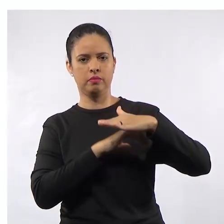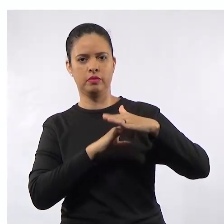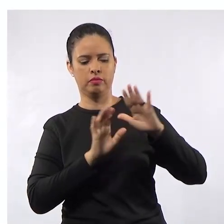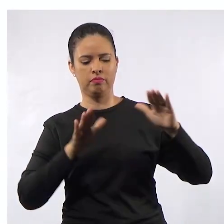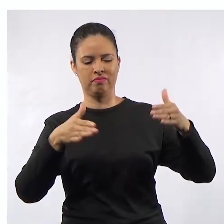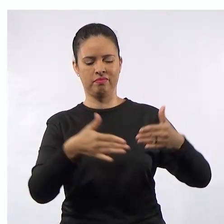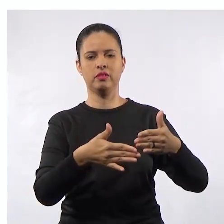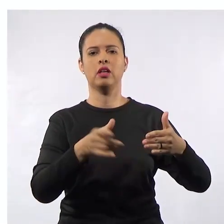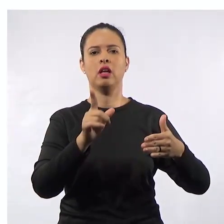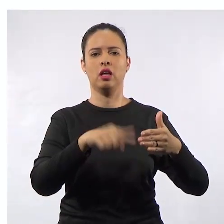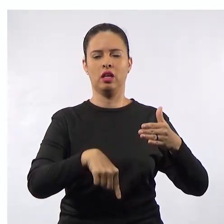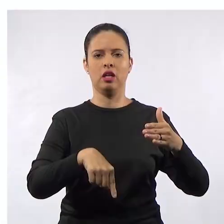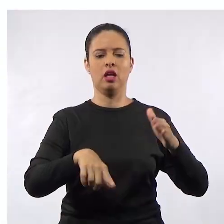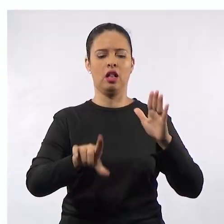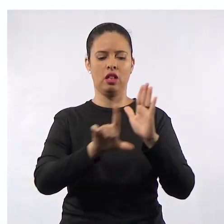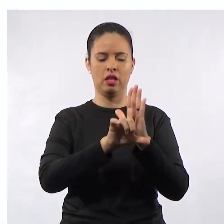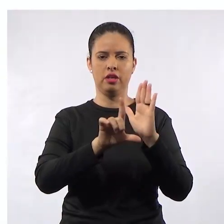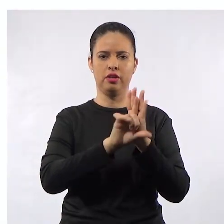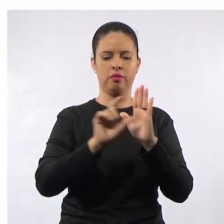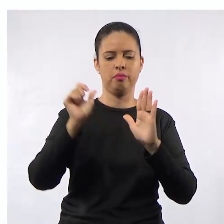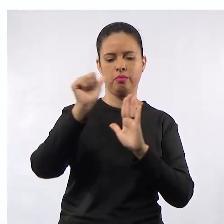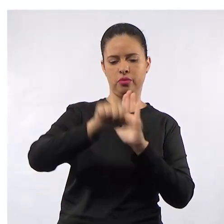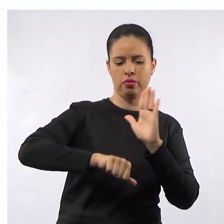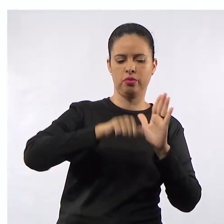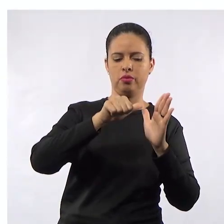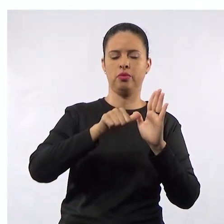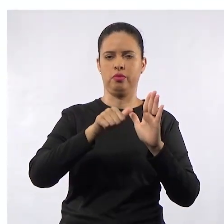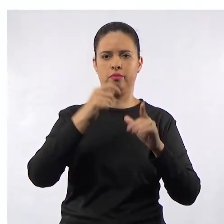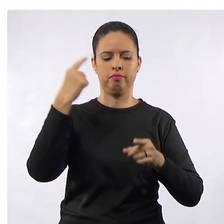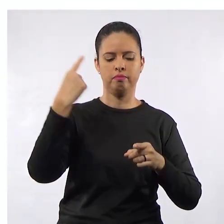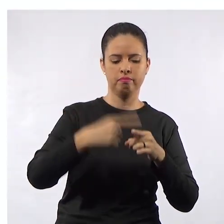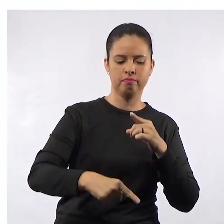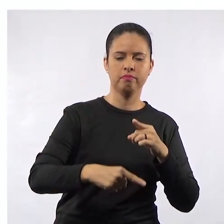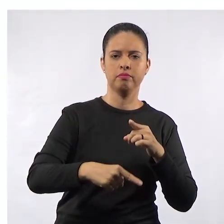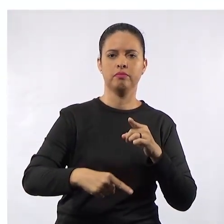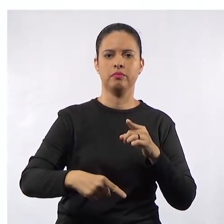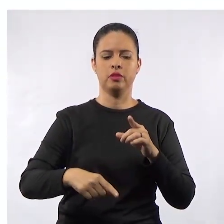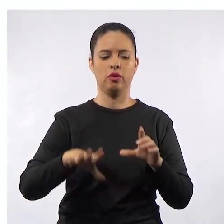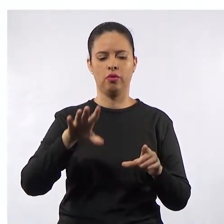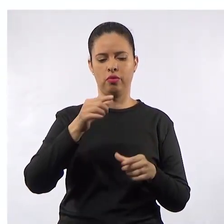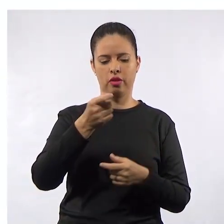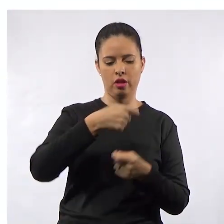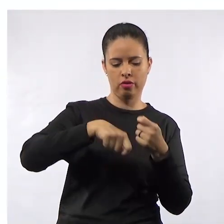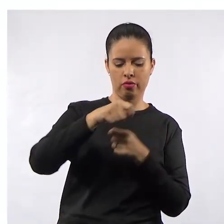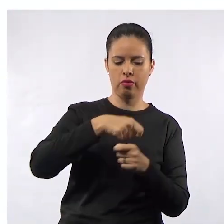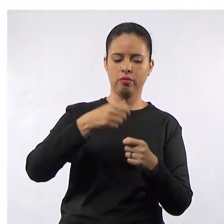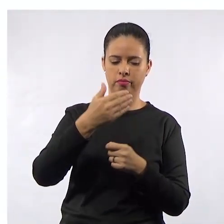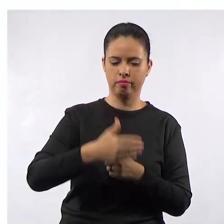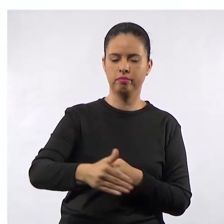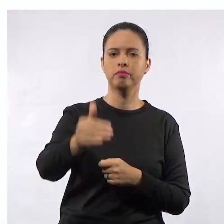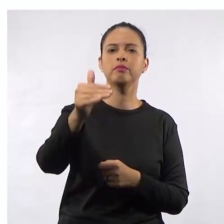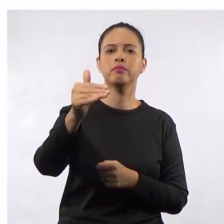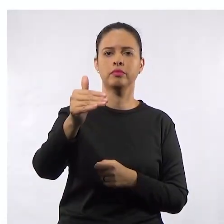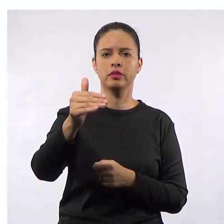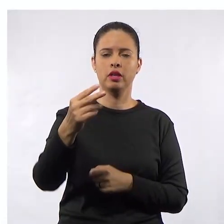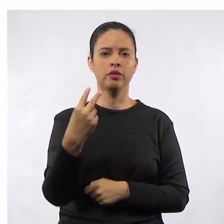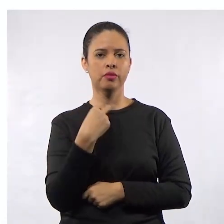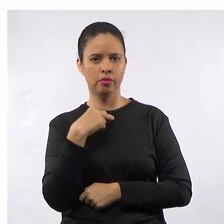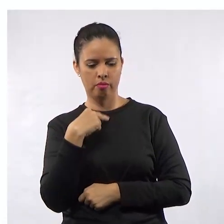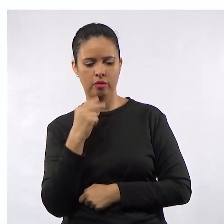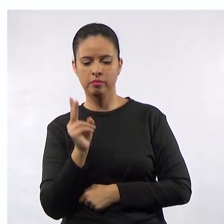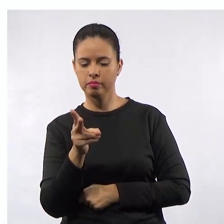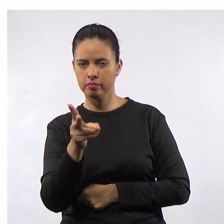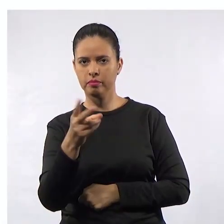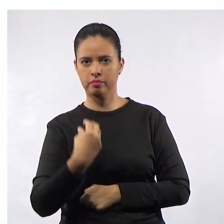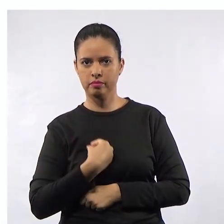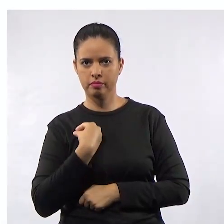momento passou a ter uma lei que disse que não pode mais ter algum tipo de operação um tipo de negócio dali para frente então não vai mais